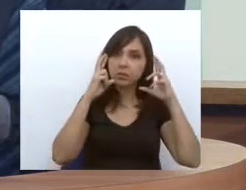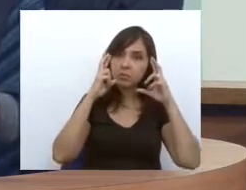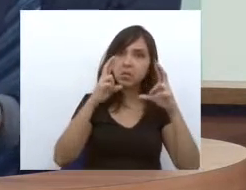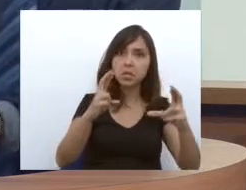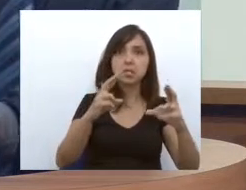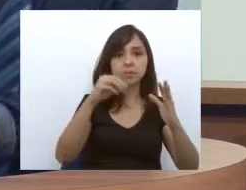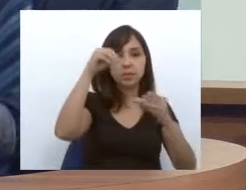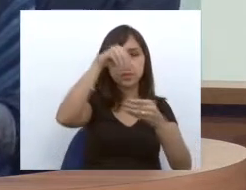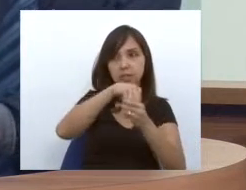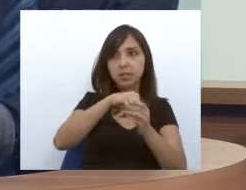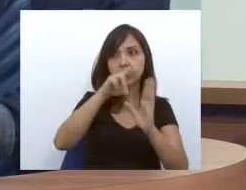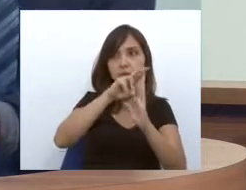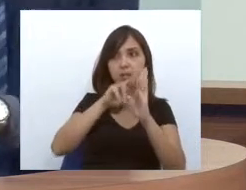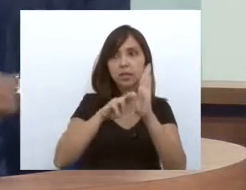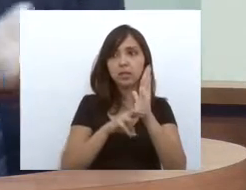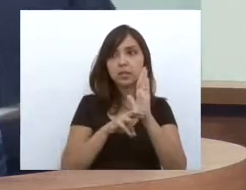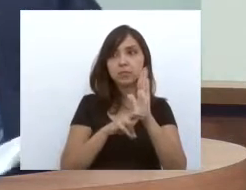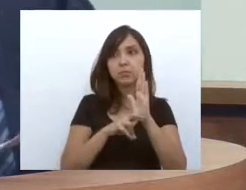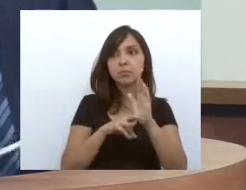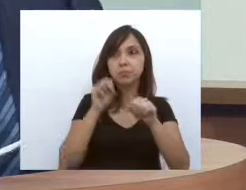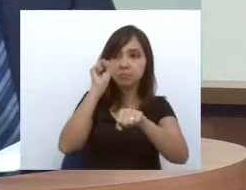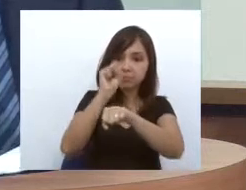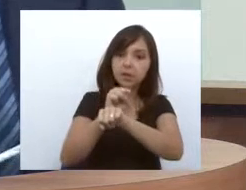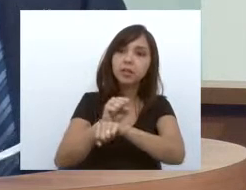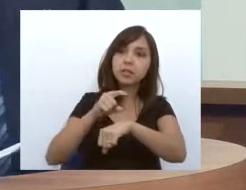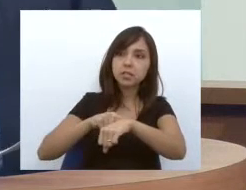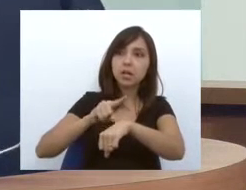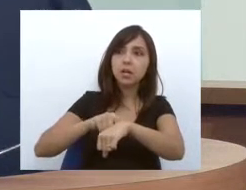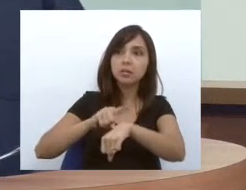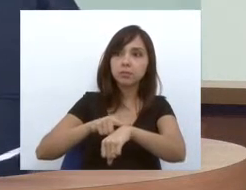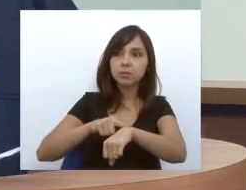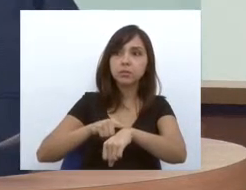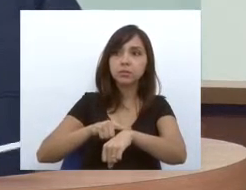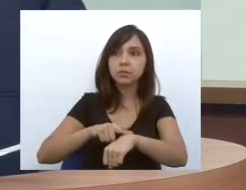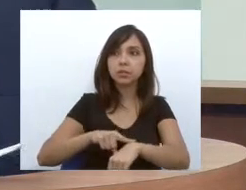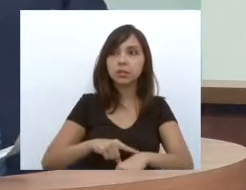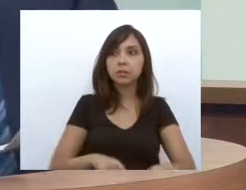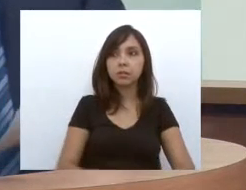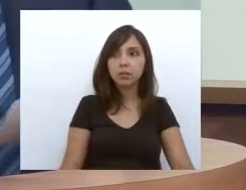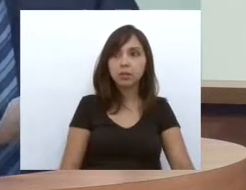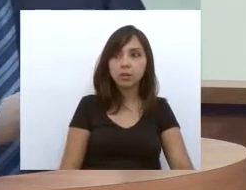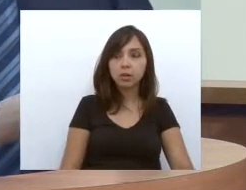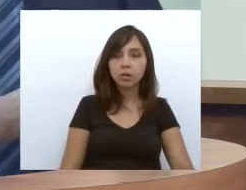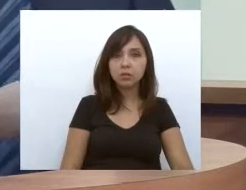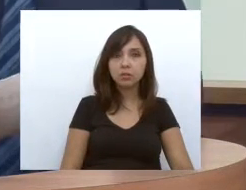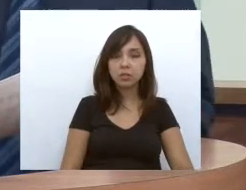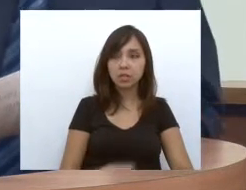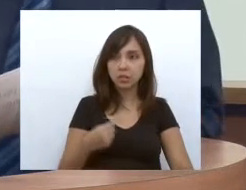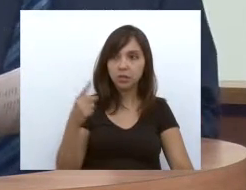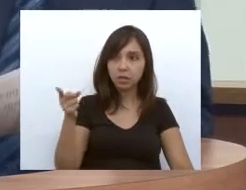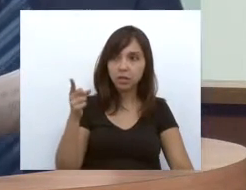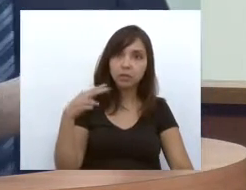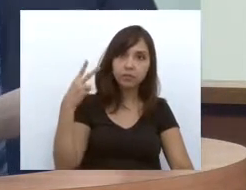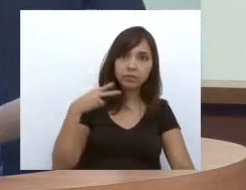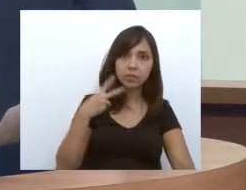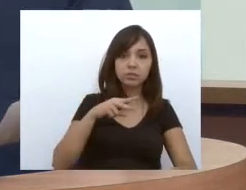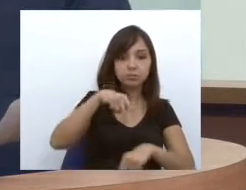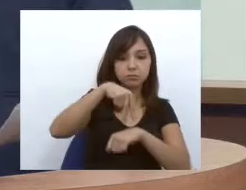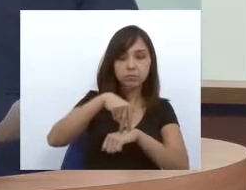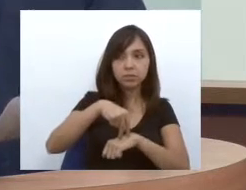por gentileza, eu gostaria de manter paralisado o meu tempo enquanto eu conseguir minha fala também. Porque enquanto o vereador está ali na